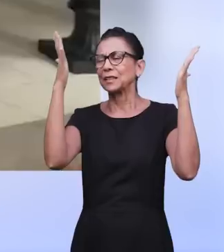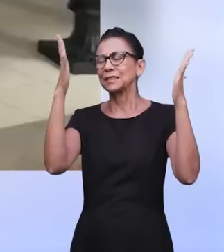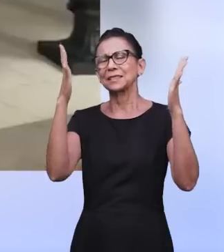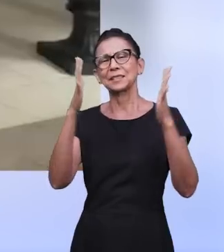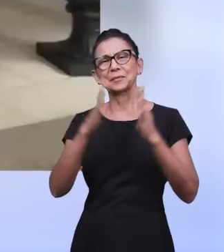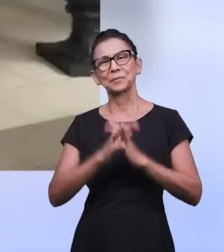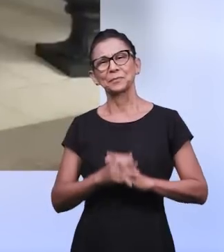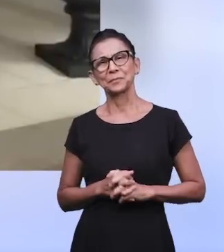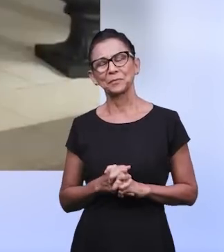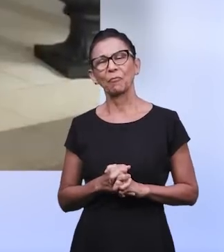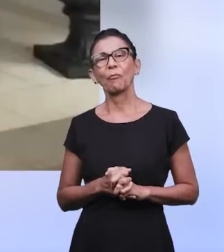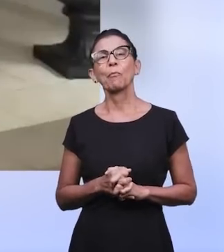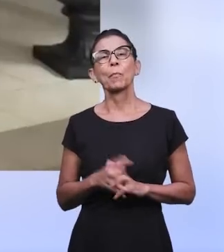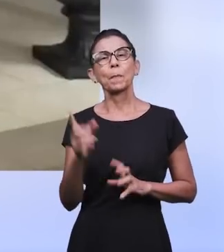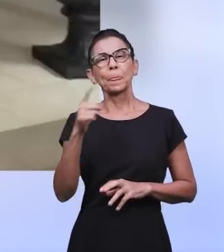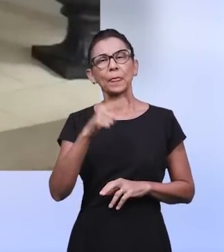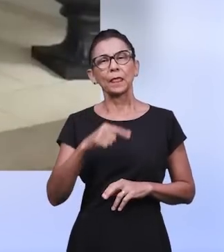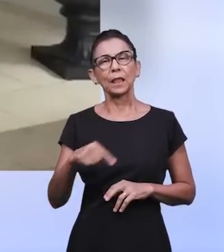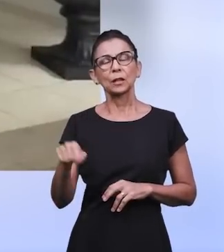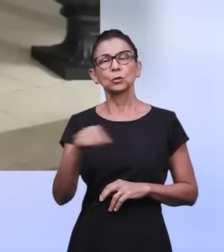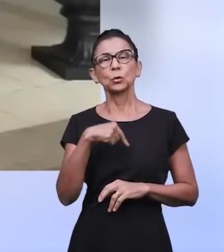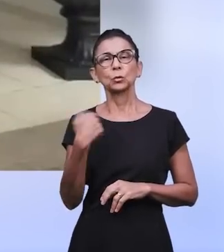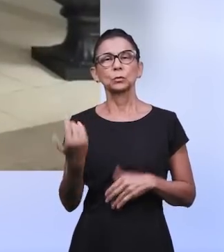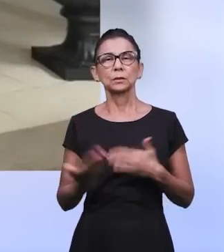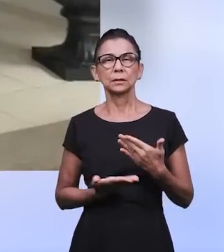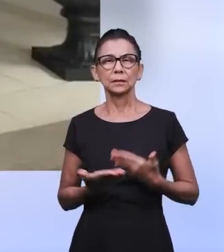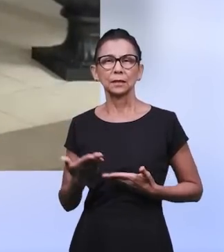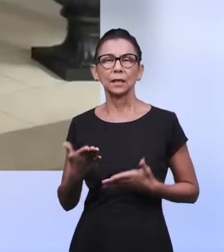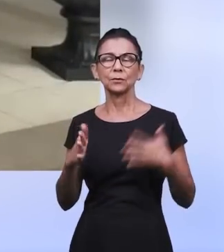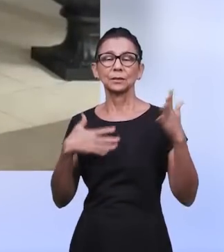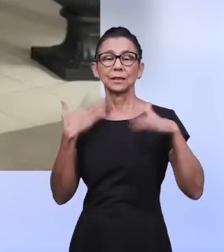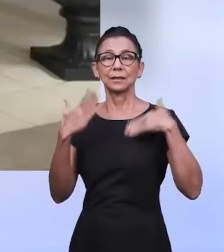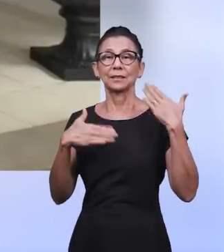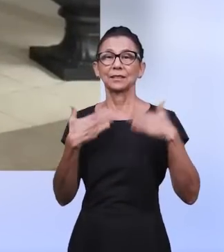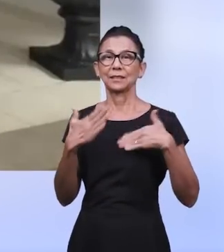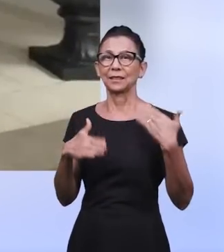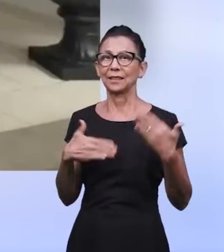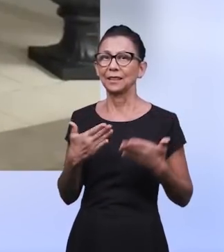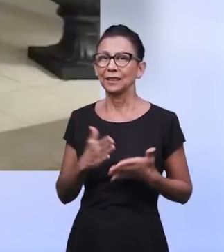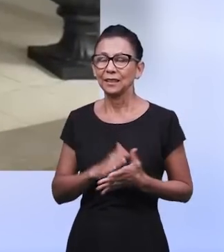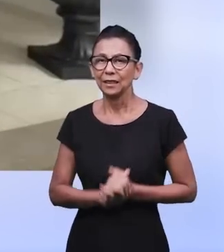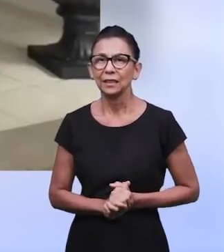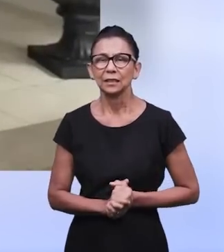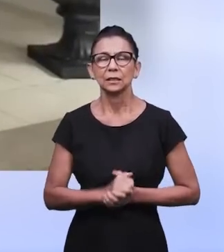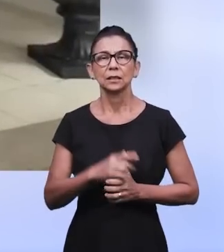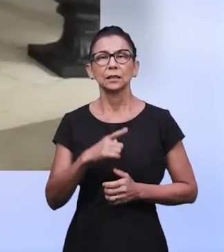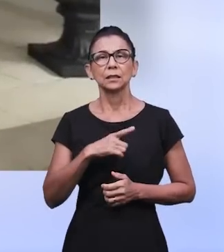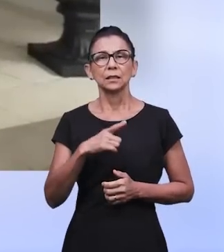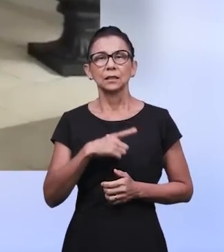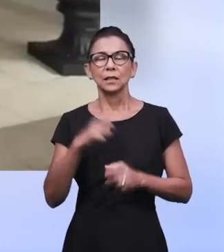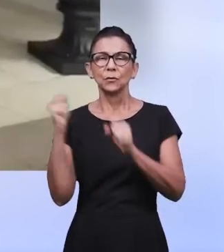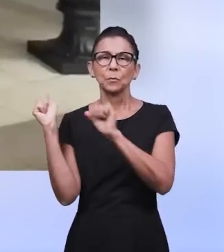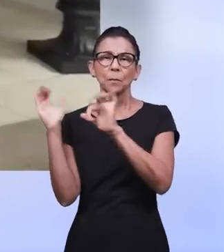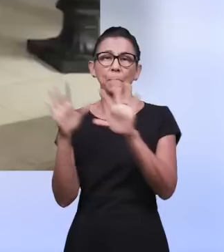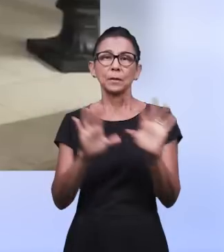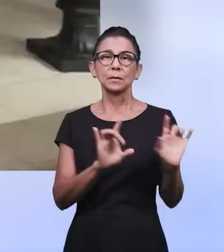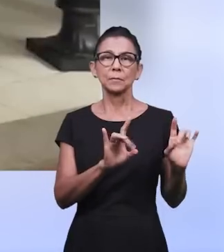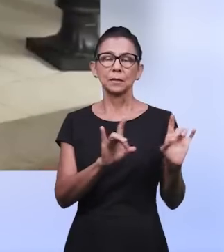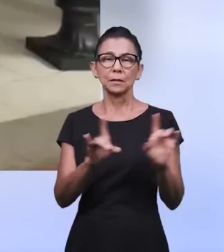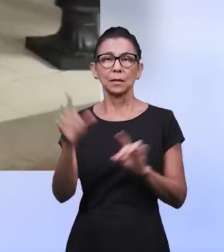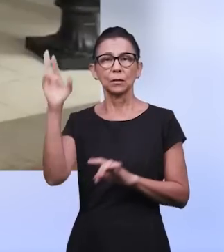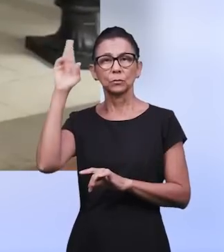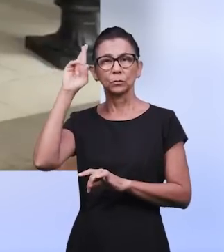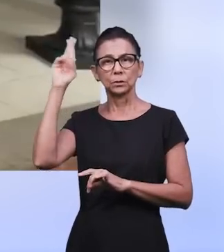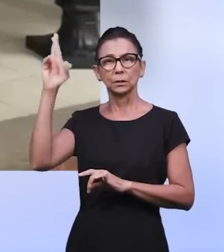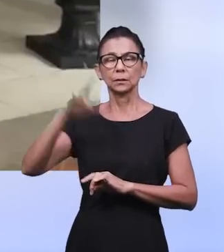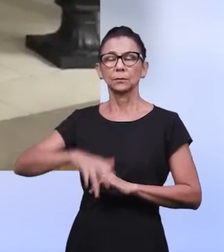festa. Os irmãos receberam a doutrina, receberam o alimento da parte do Senhor,